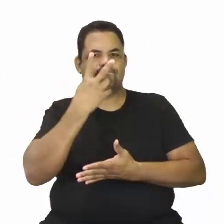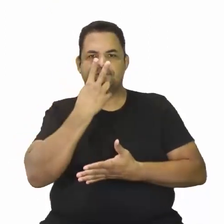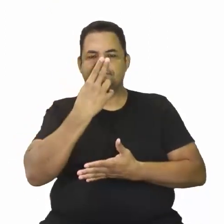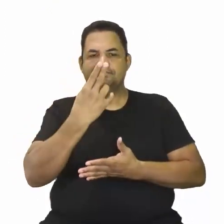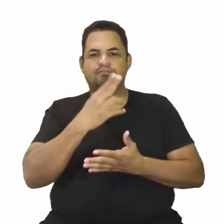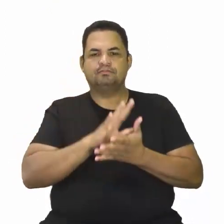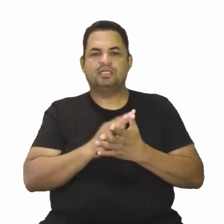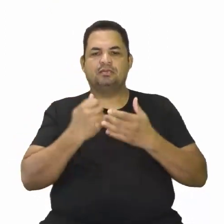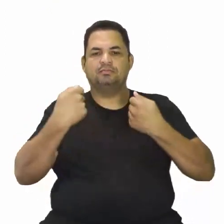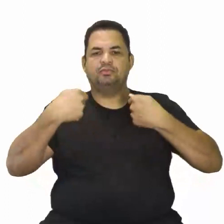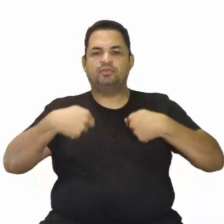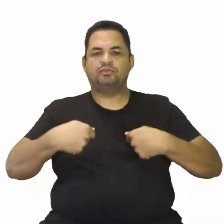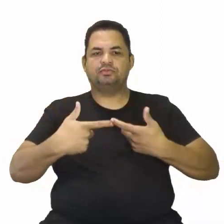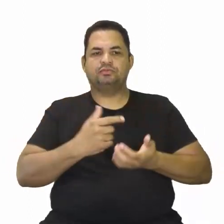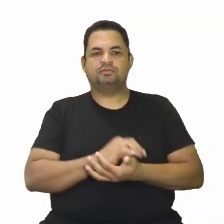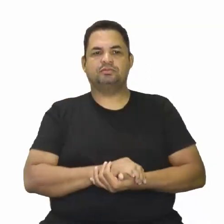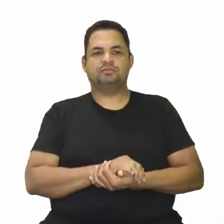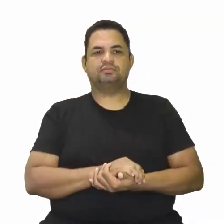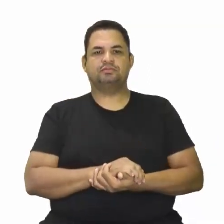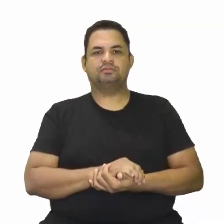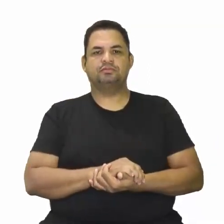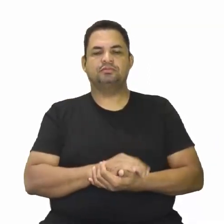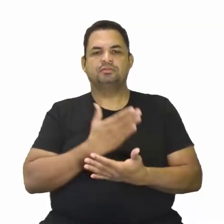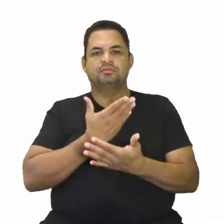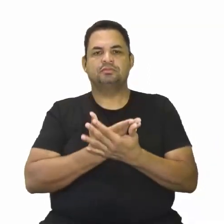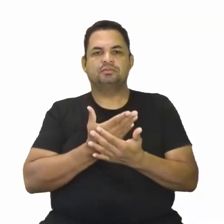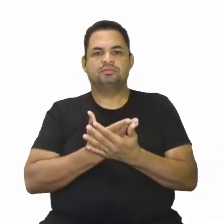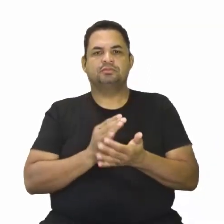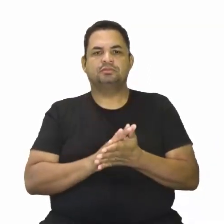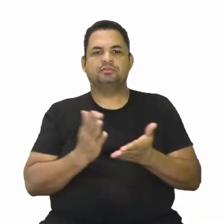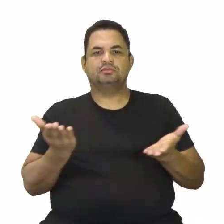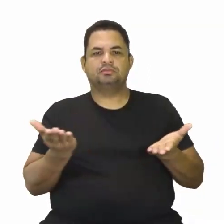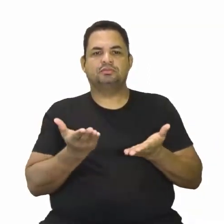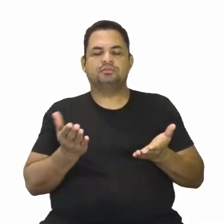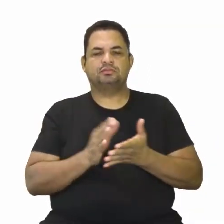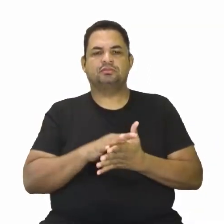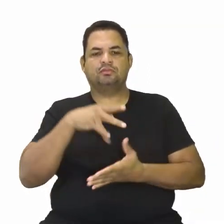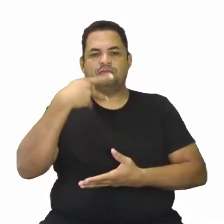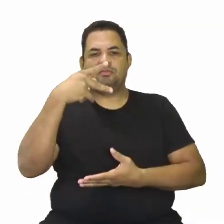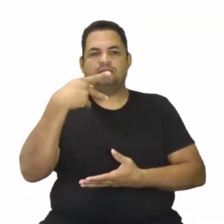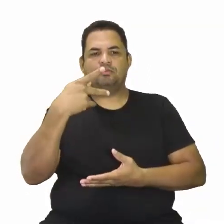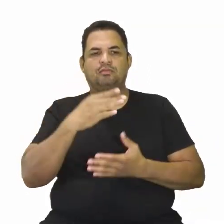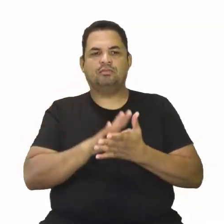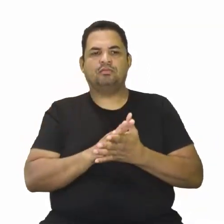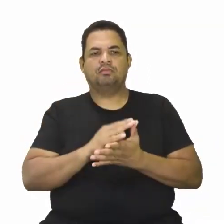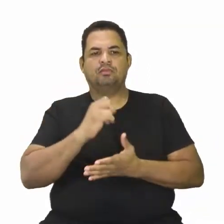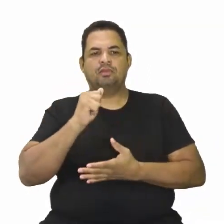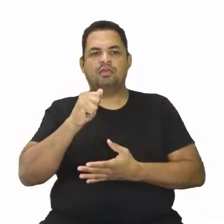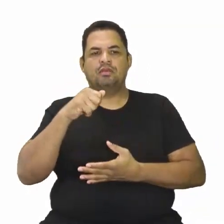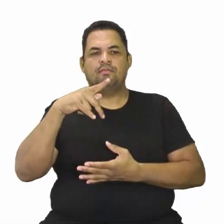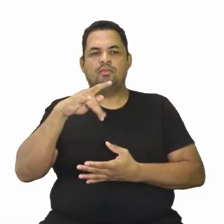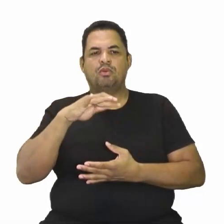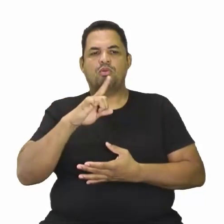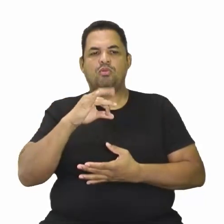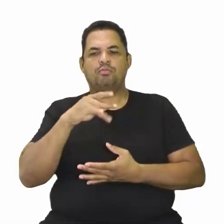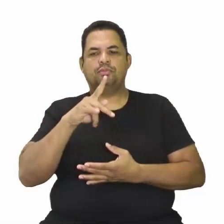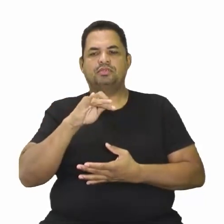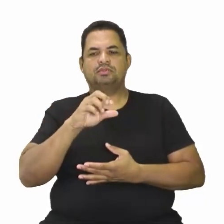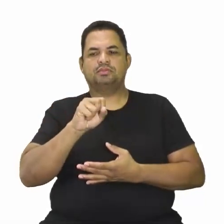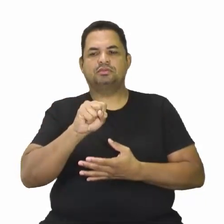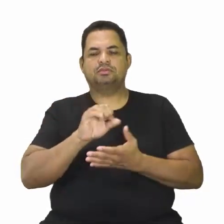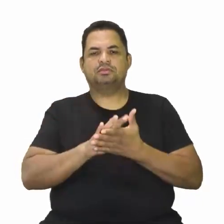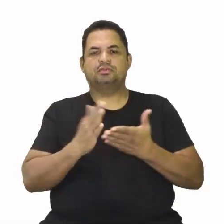de possibilidade. Na aula de hoje nós também falamos sobre apócopes. O que são